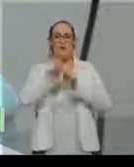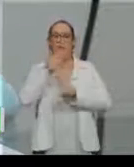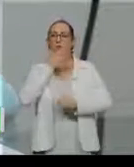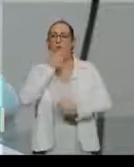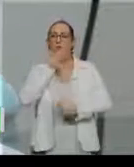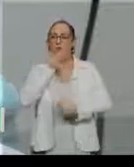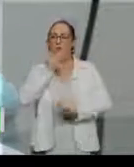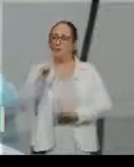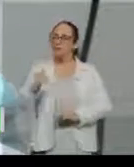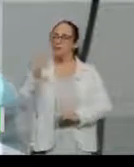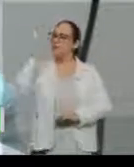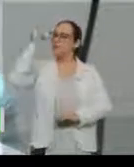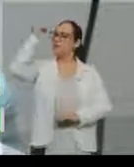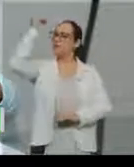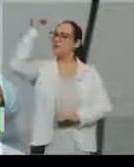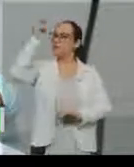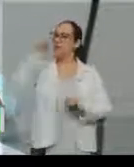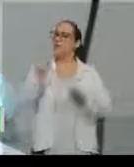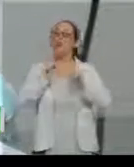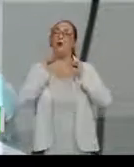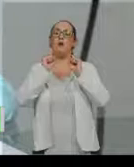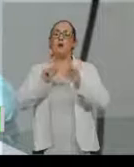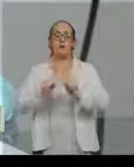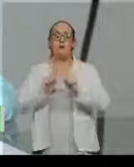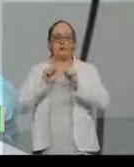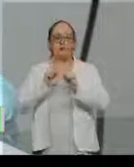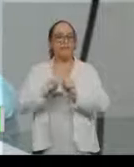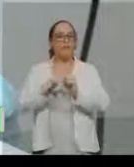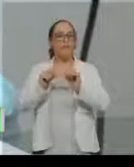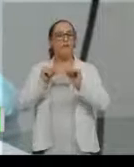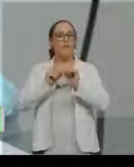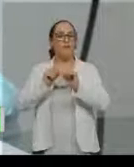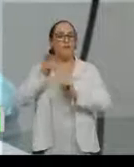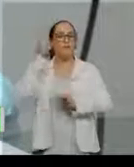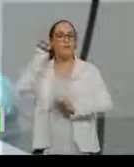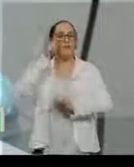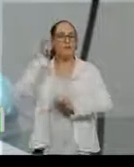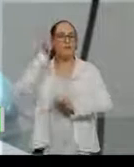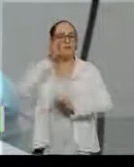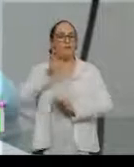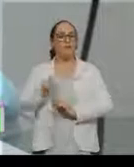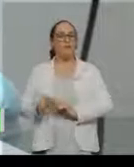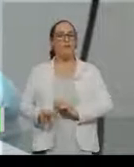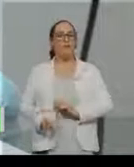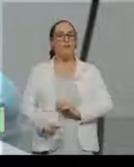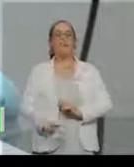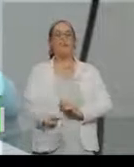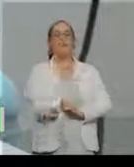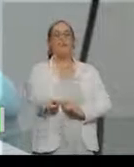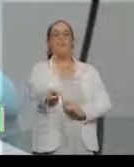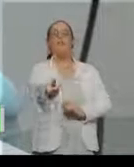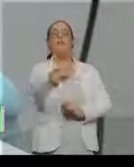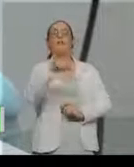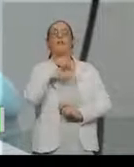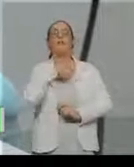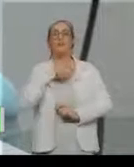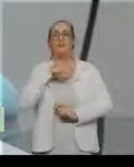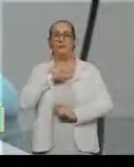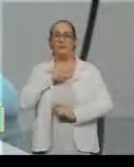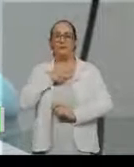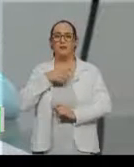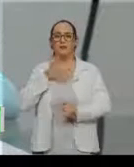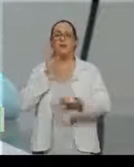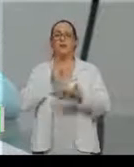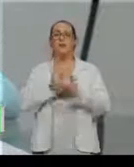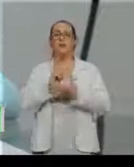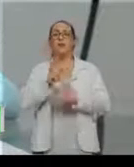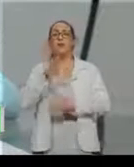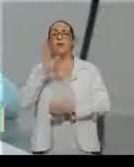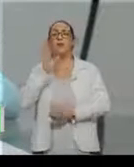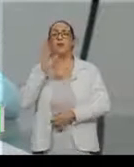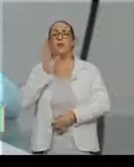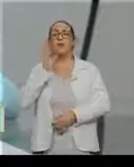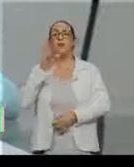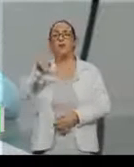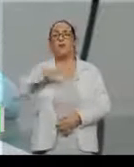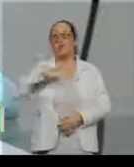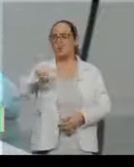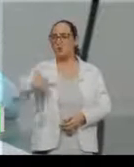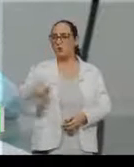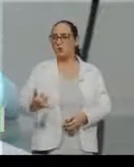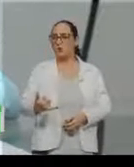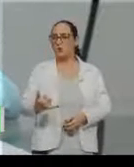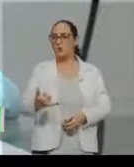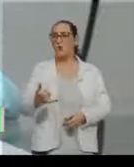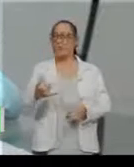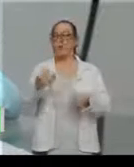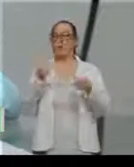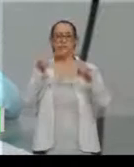com que a história dele seja eternizada aí. Eu sempre falo, a gente já teve a oportunidade de tratar aqui, né, hoje sobre o